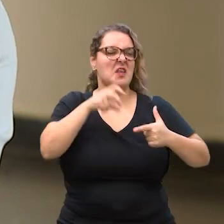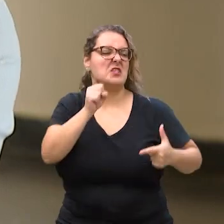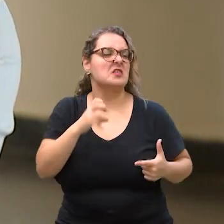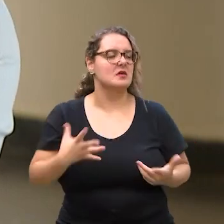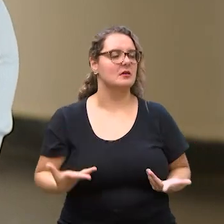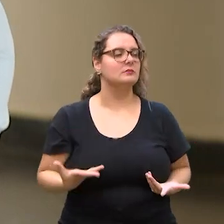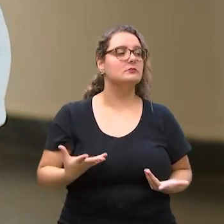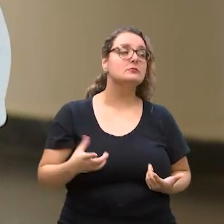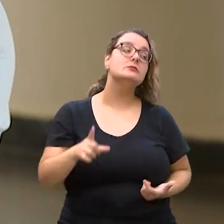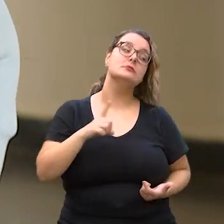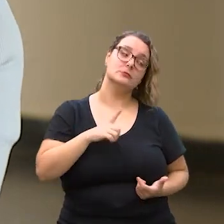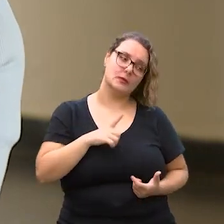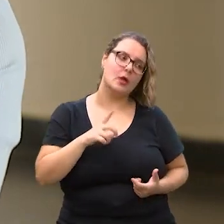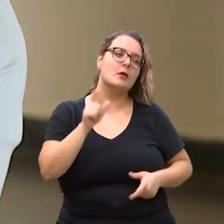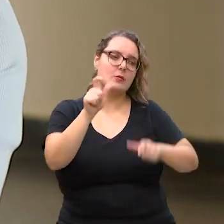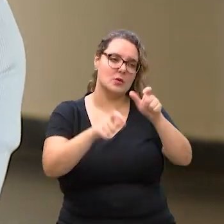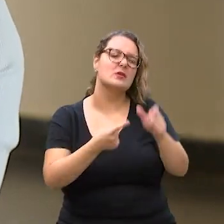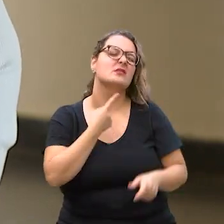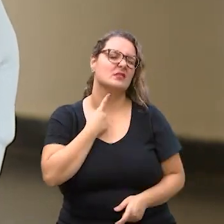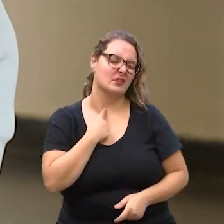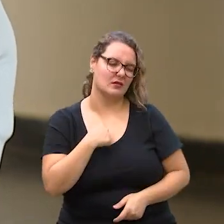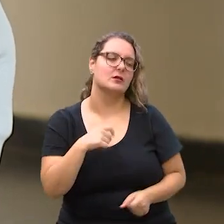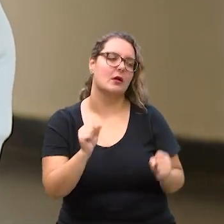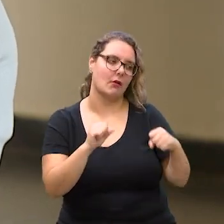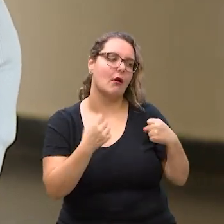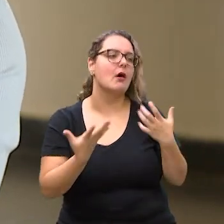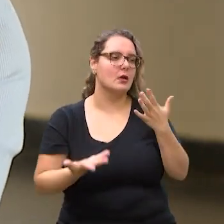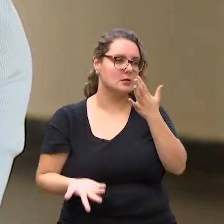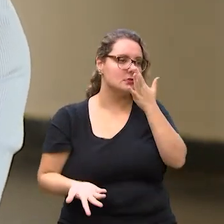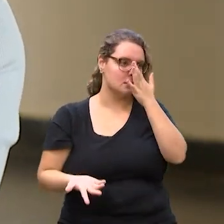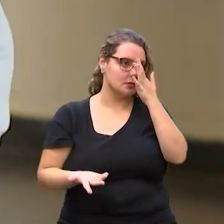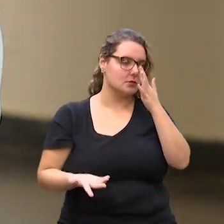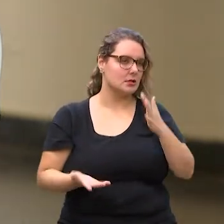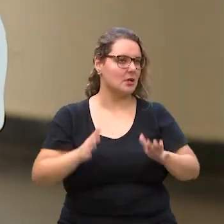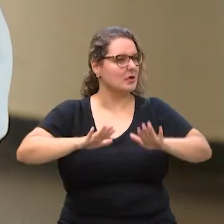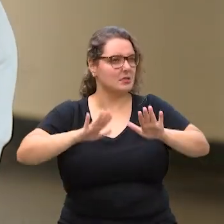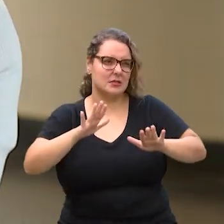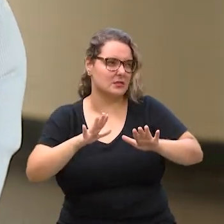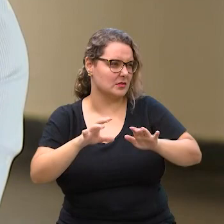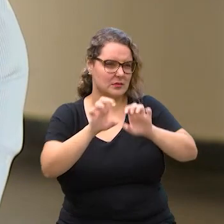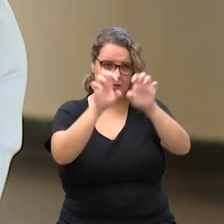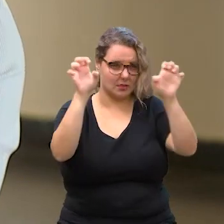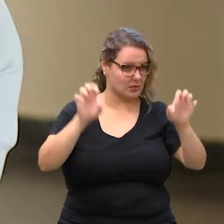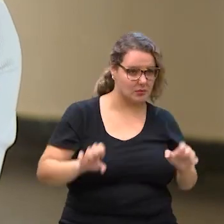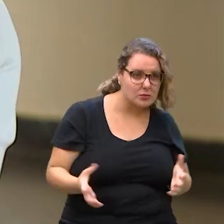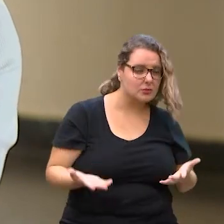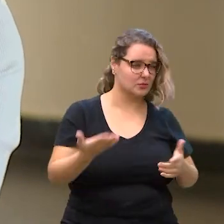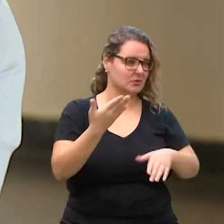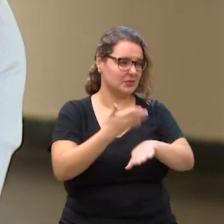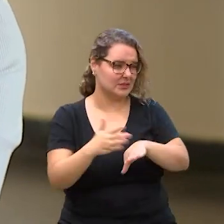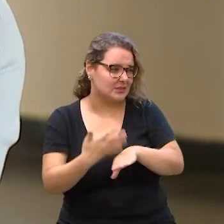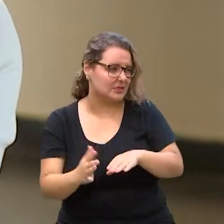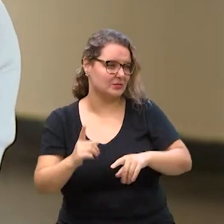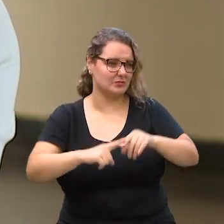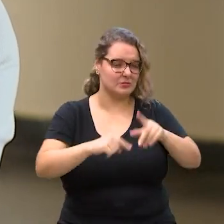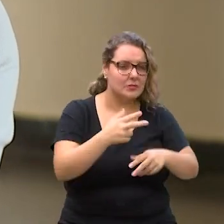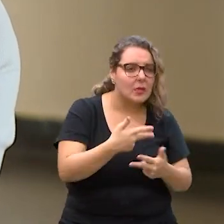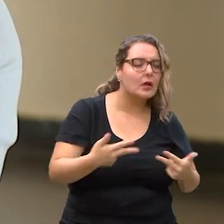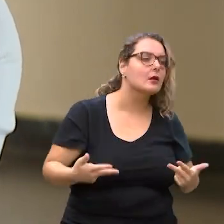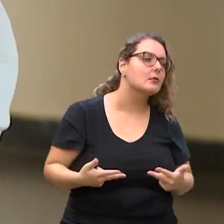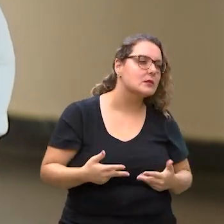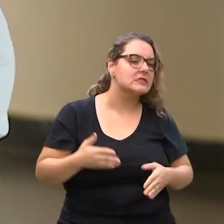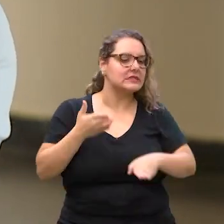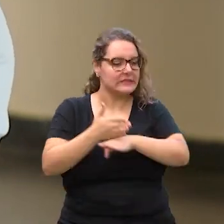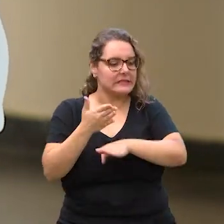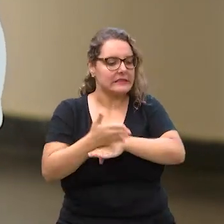por aí que está com vontade. E que mesmo que não tenha tanta infraestrutura de treinamento, de material, mas que está lá sempre